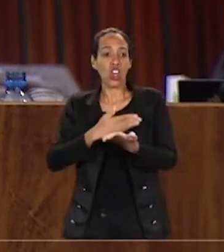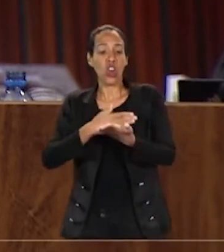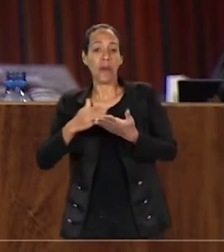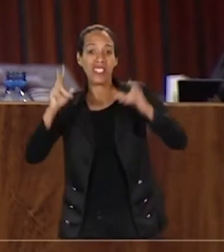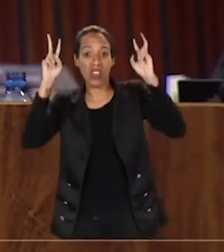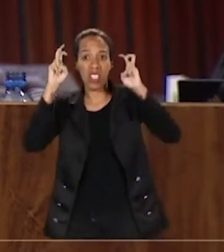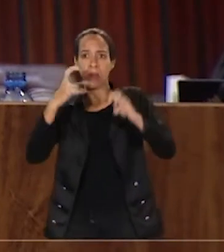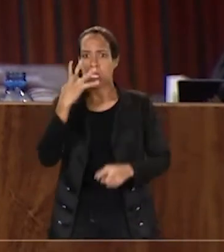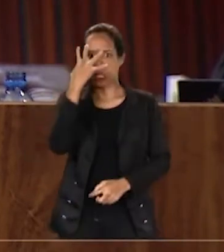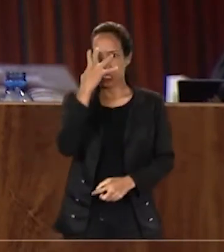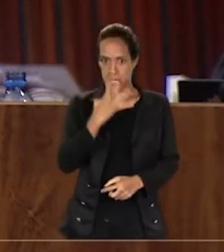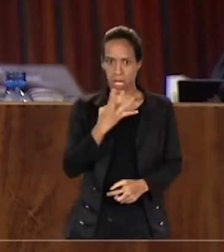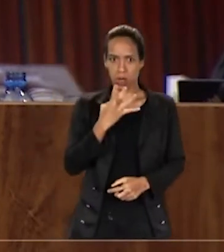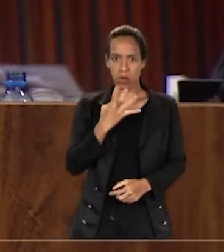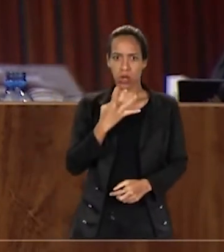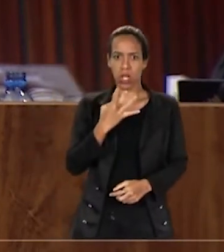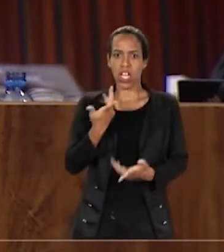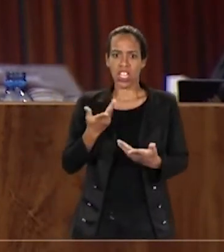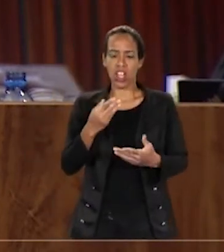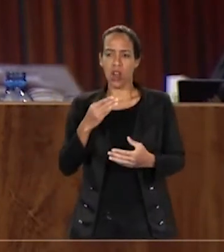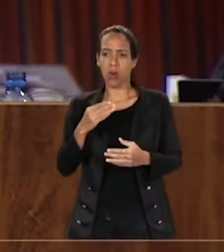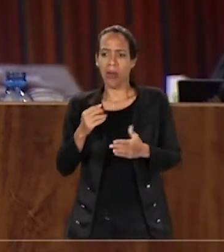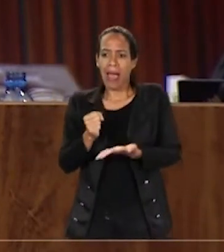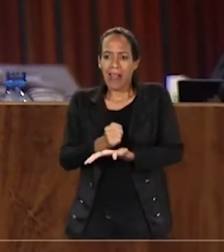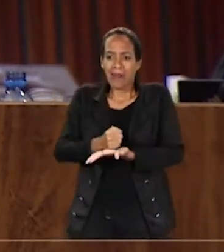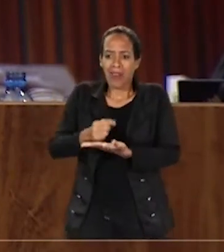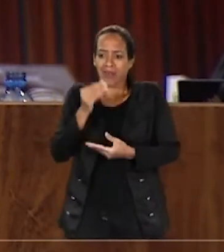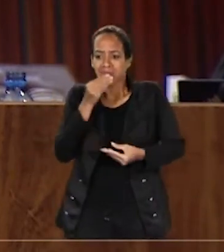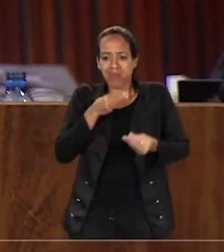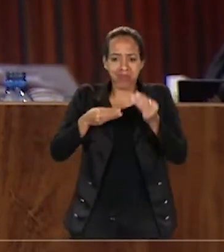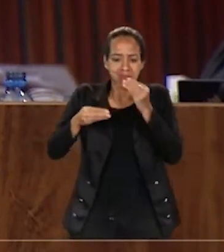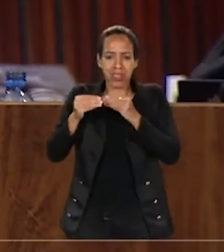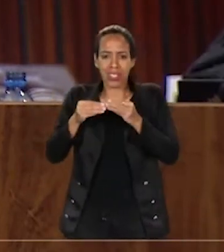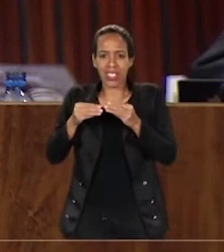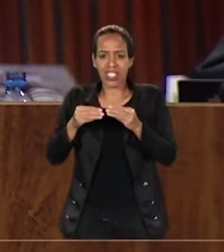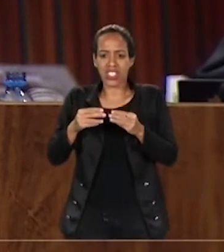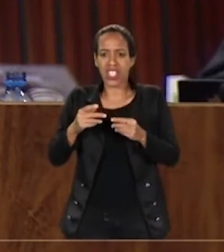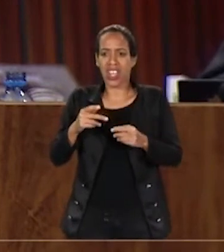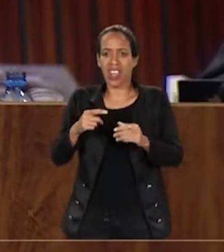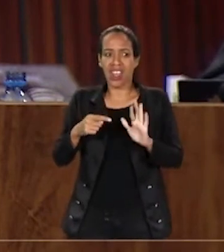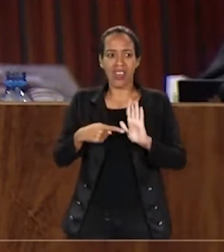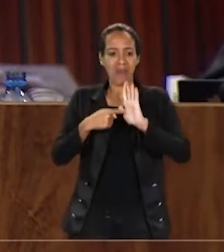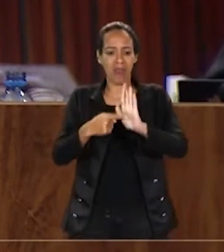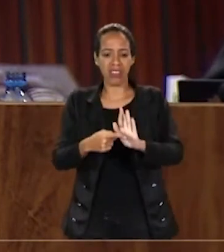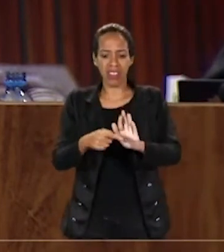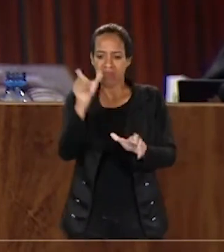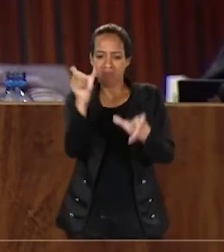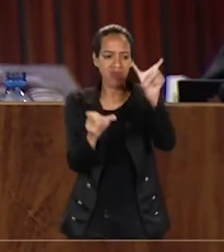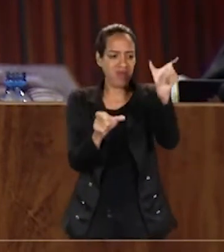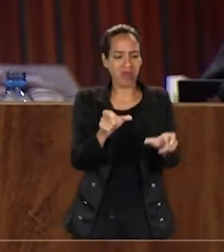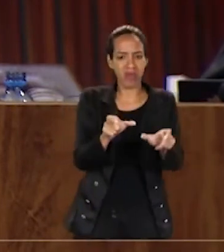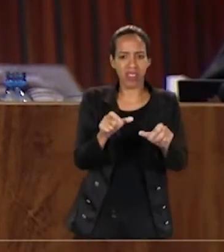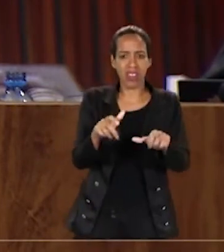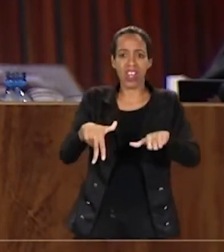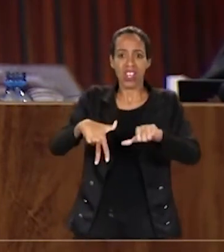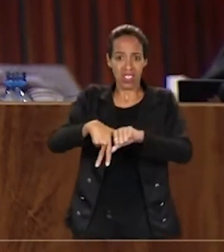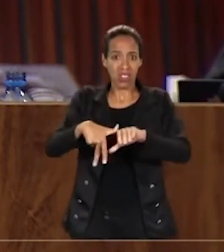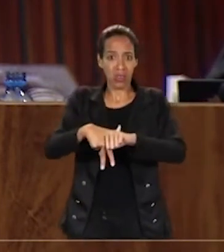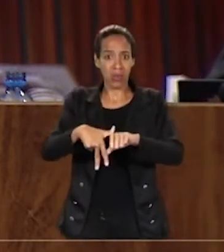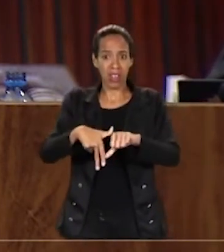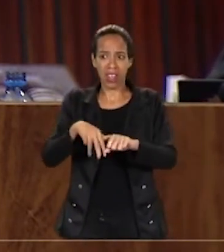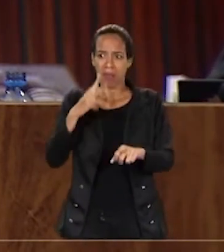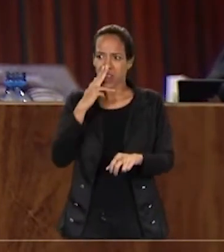sobre um tema tão grave com tão frágeis bases diante de diplomatas estrangeiros aviltando a pátria e